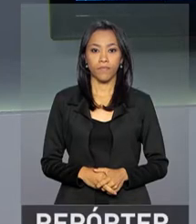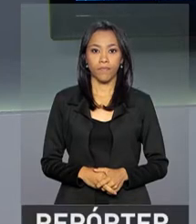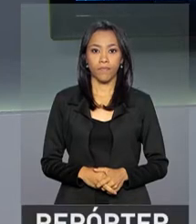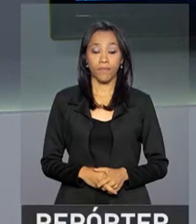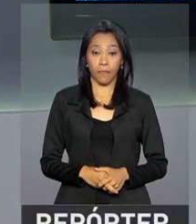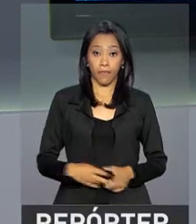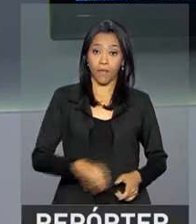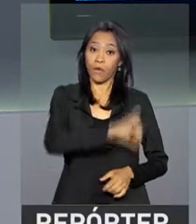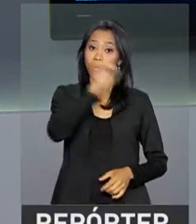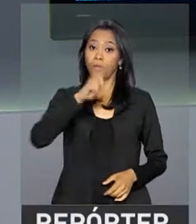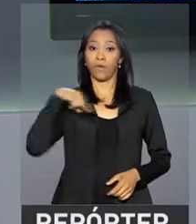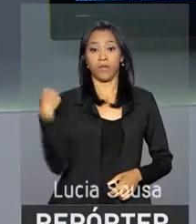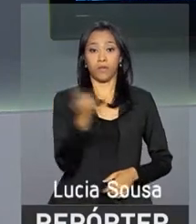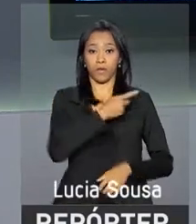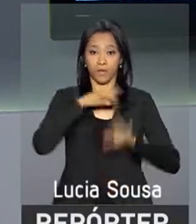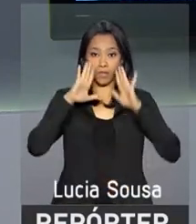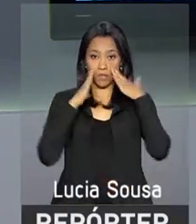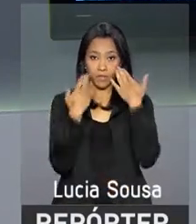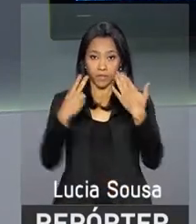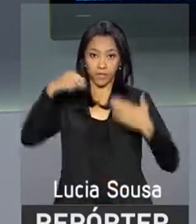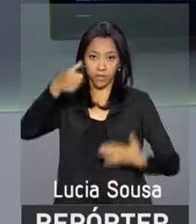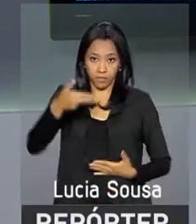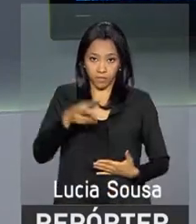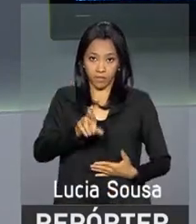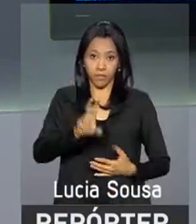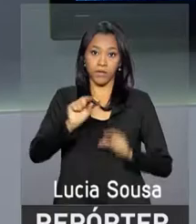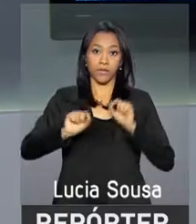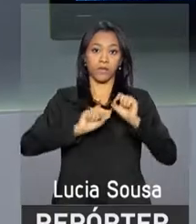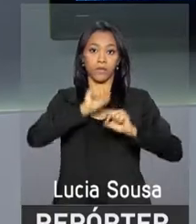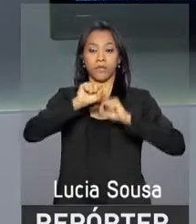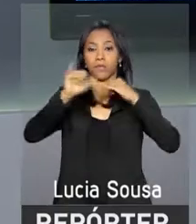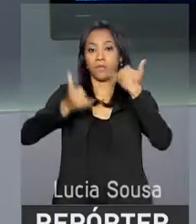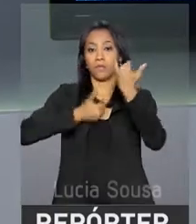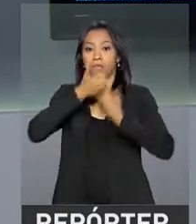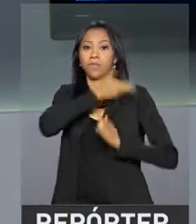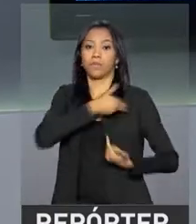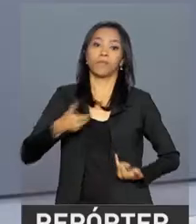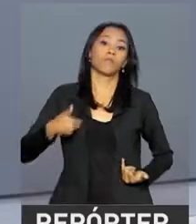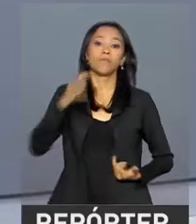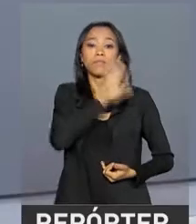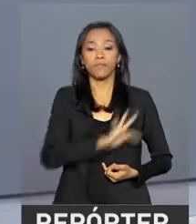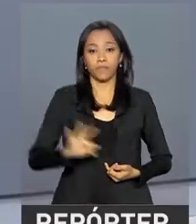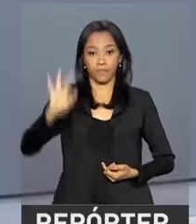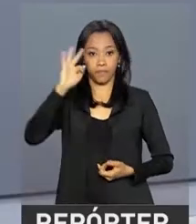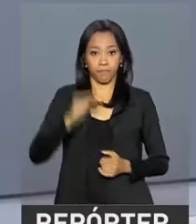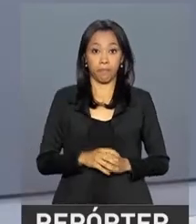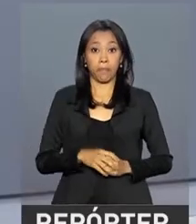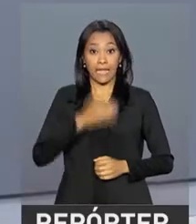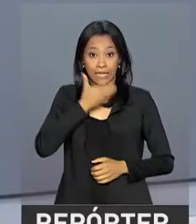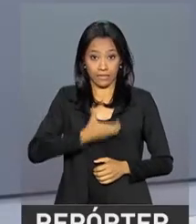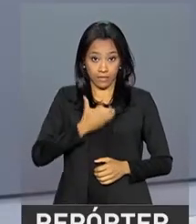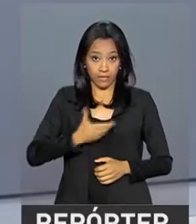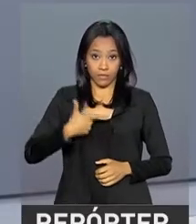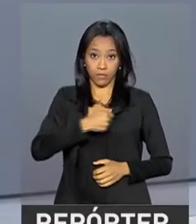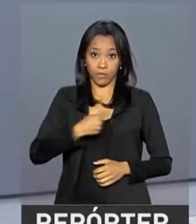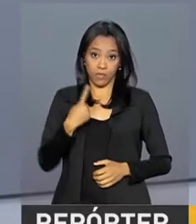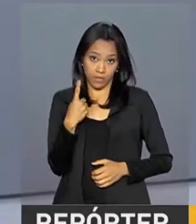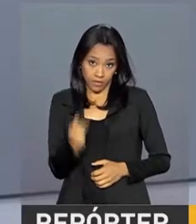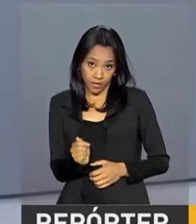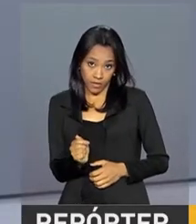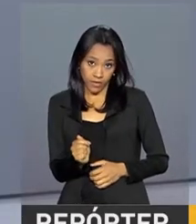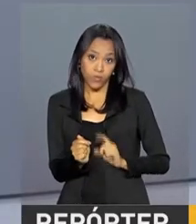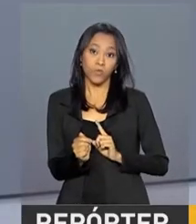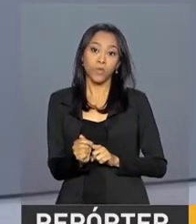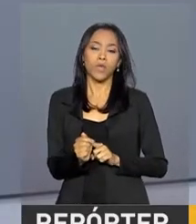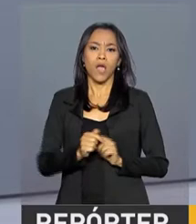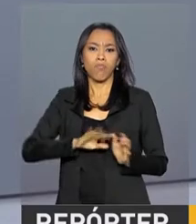olá estamos de volta com repórter nbr notícias do governo federal em dezembro de 2017 a produção